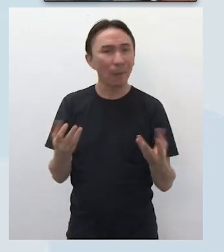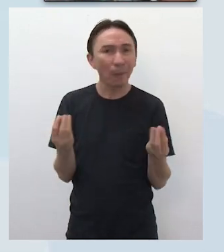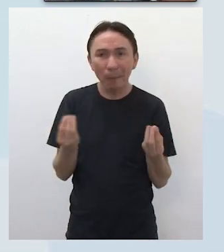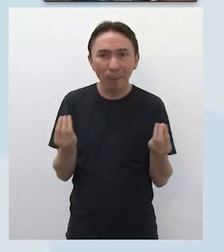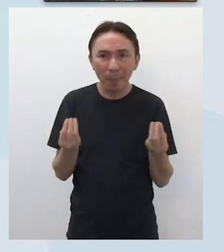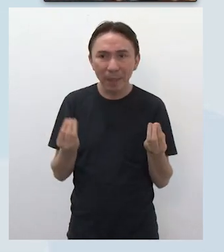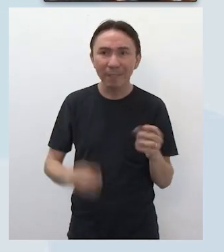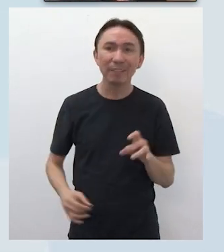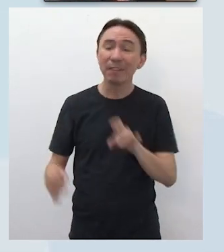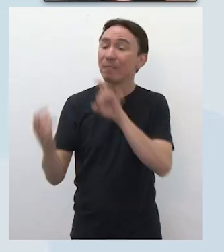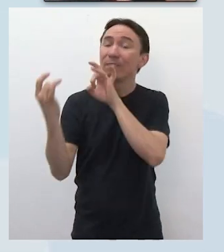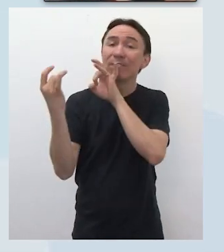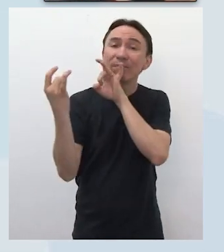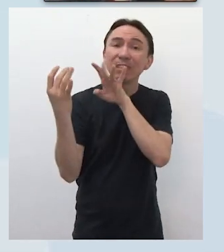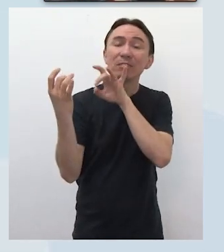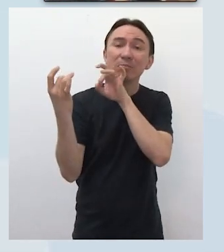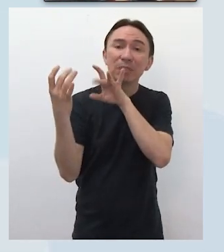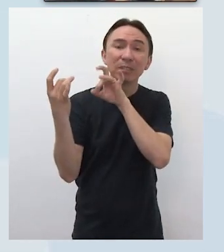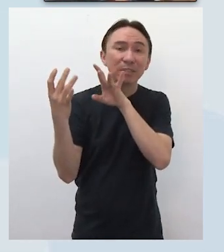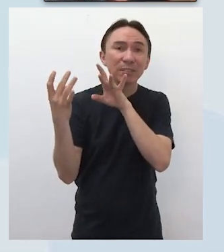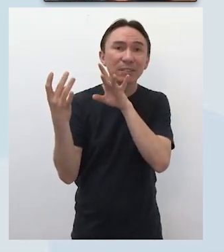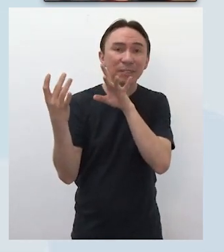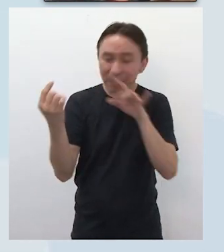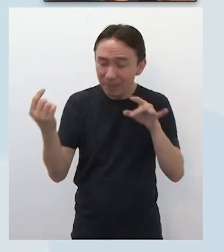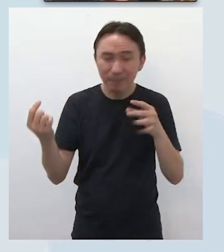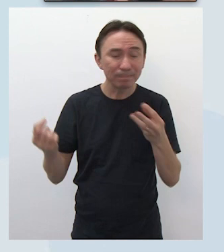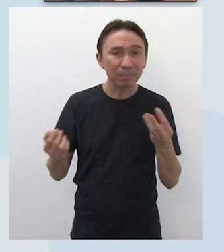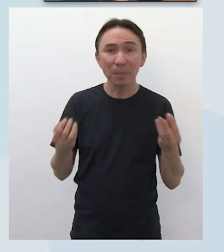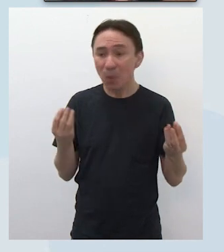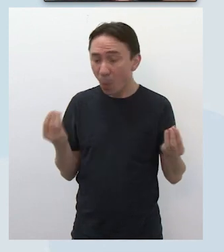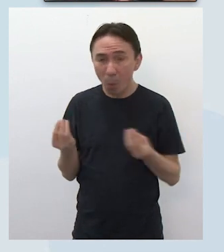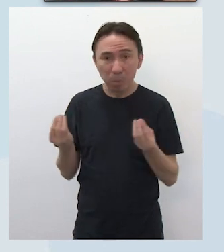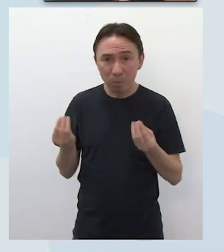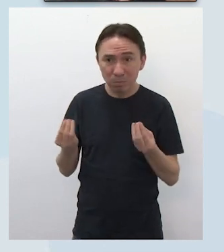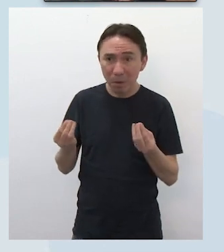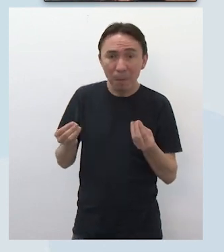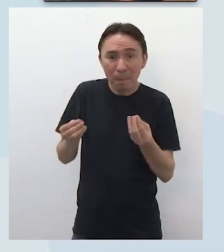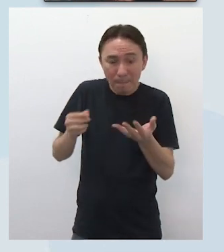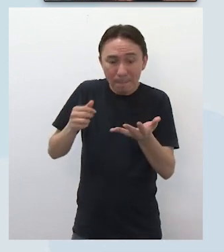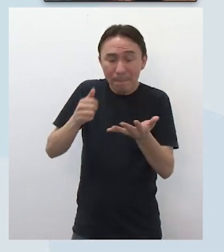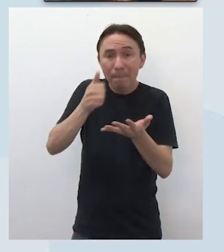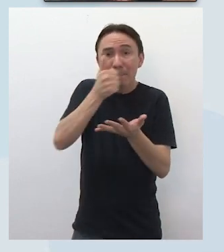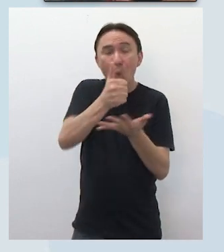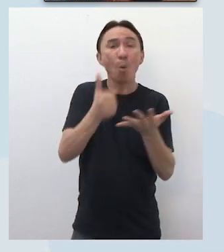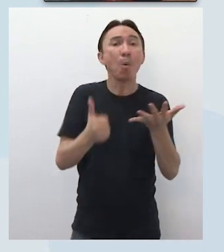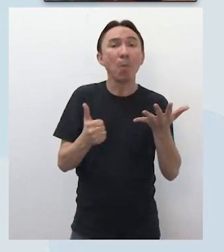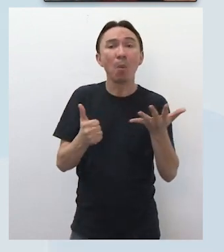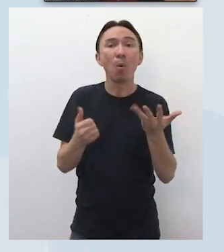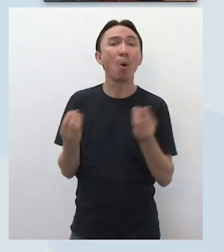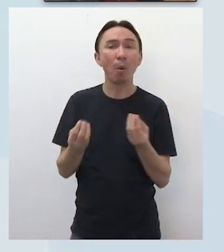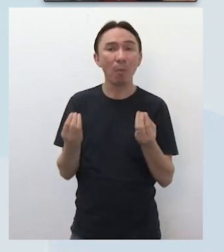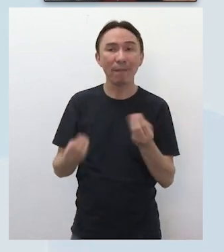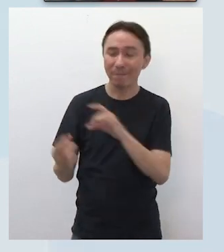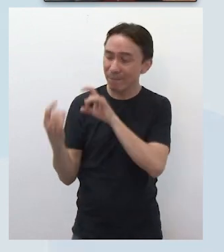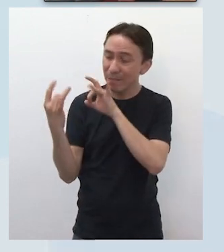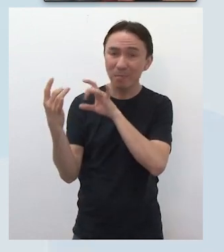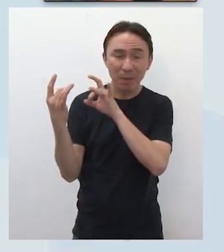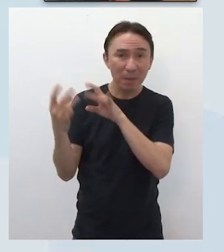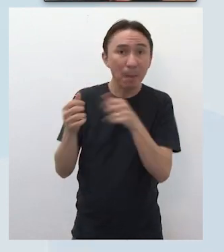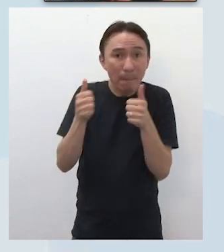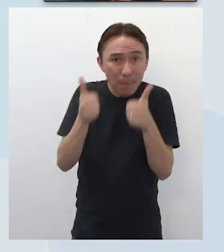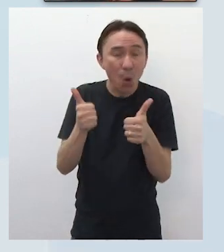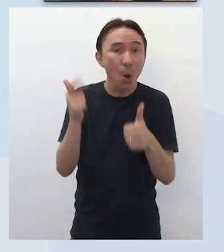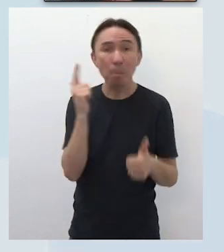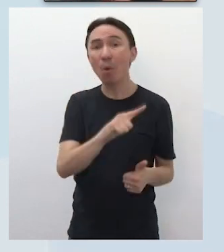gente pode adotar para se dar um feedback que seja considerado eficaz. E aí